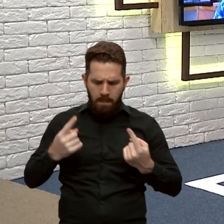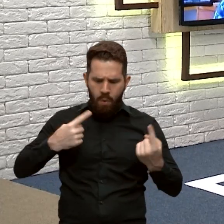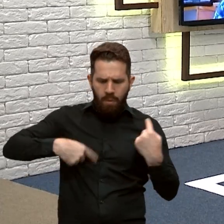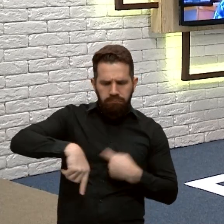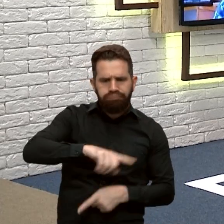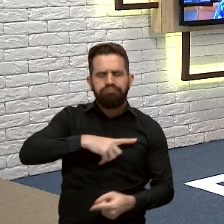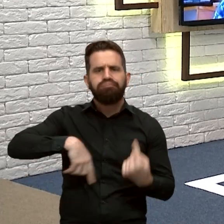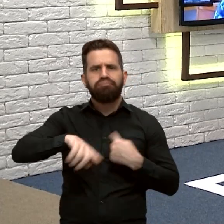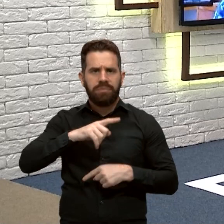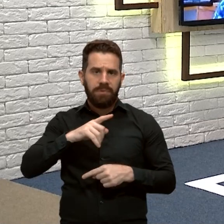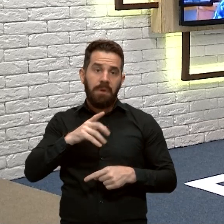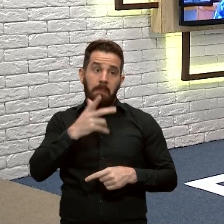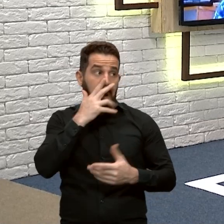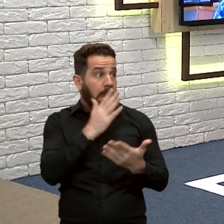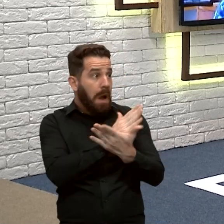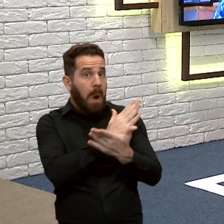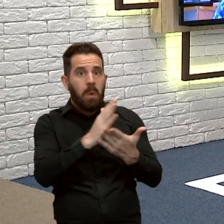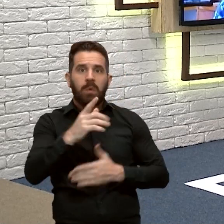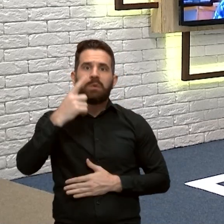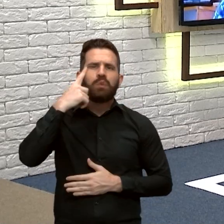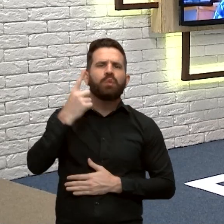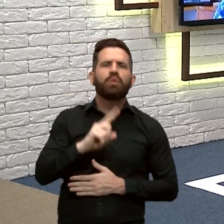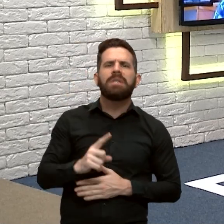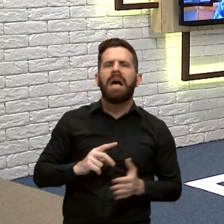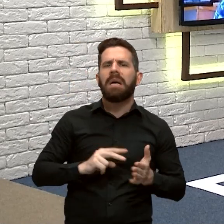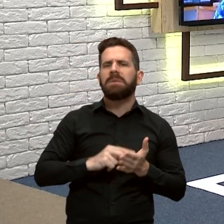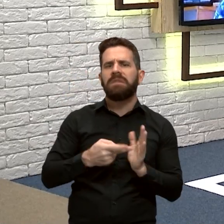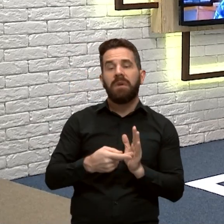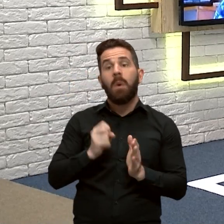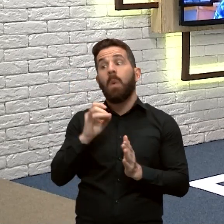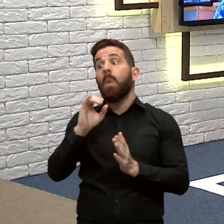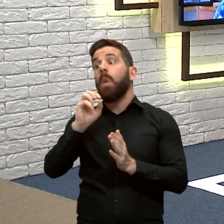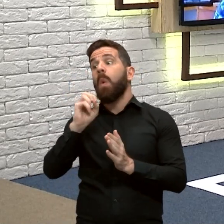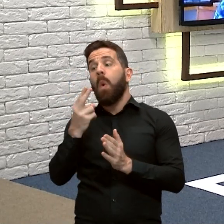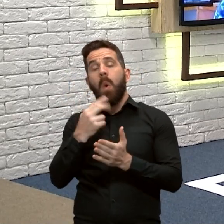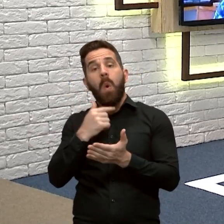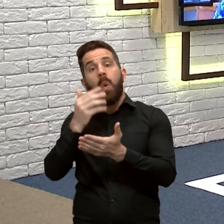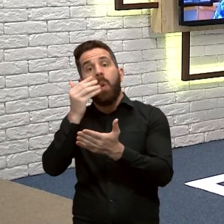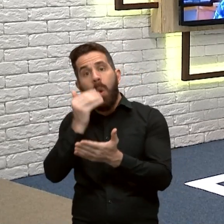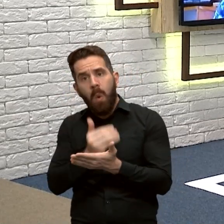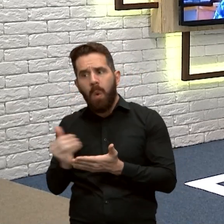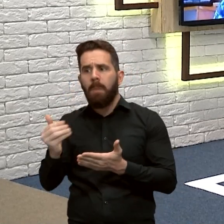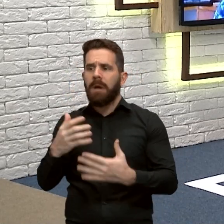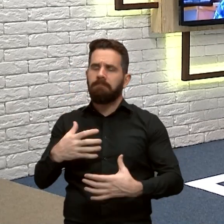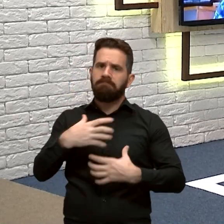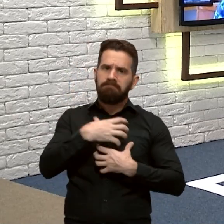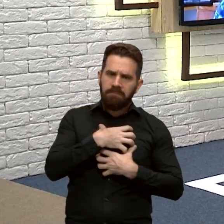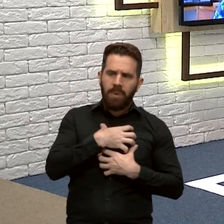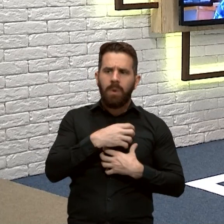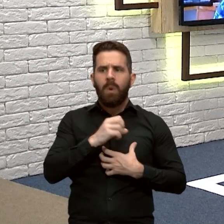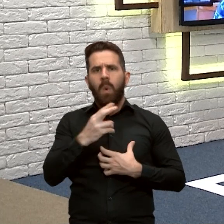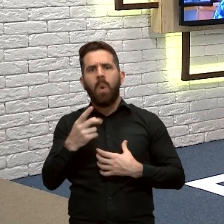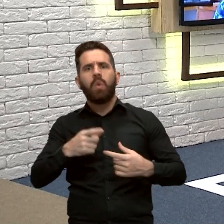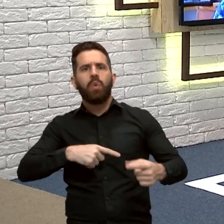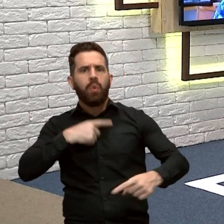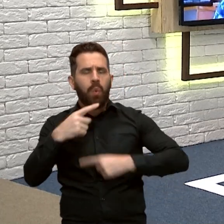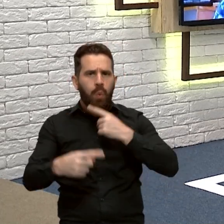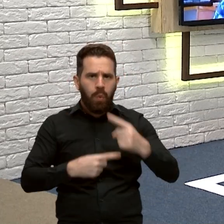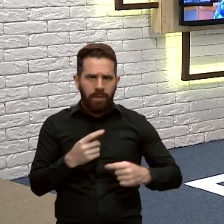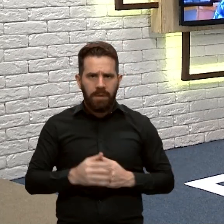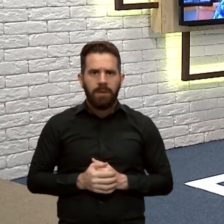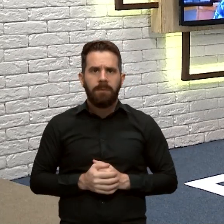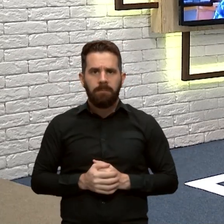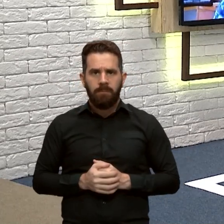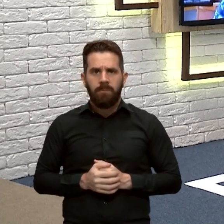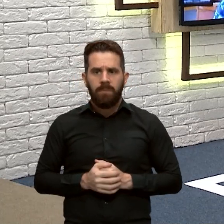bem, não passou por essa fase, né? Ou que está começando a passar e ainda tem dúvidas. Uhum. A menopausa